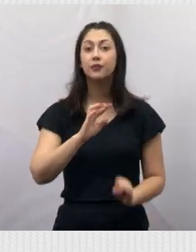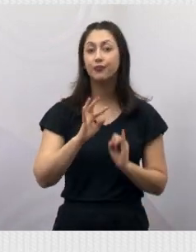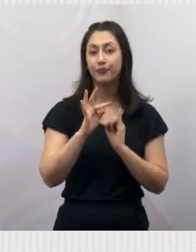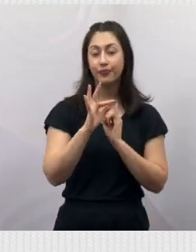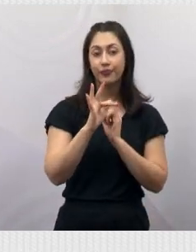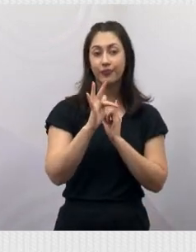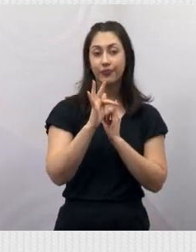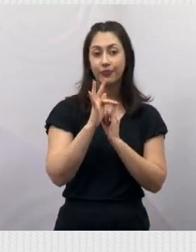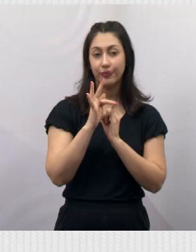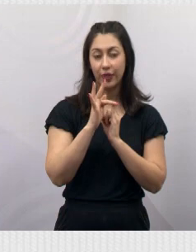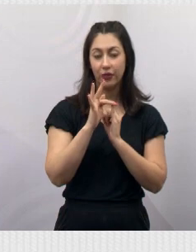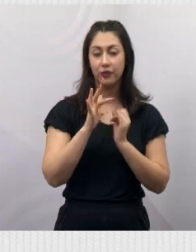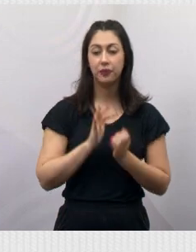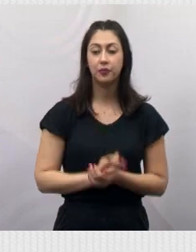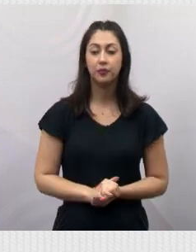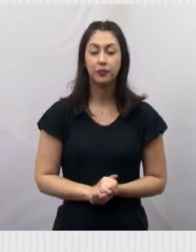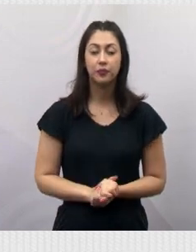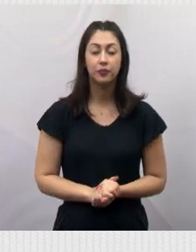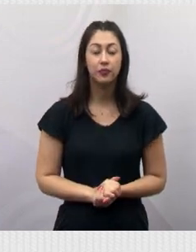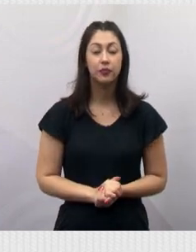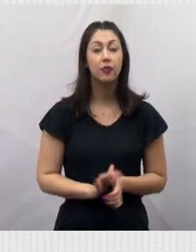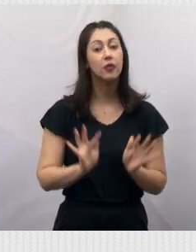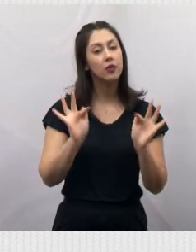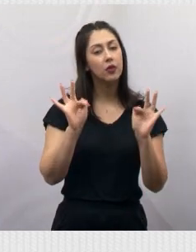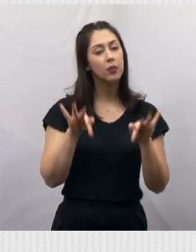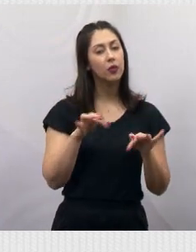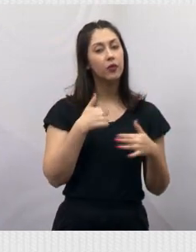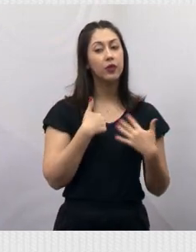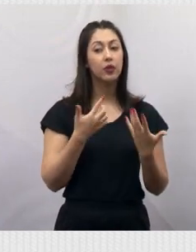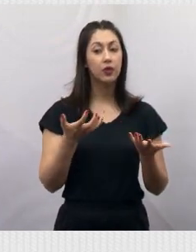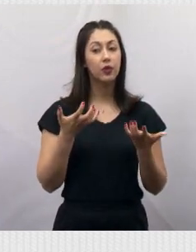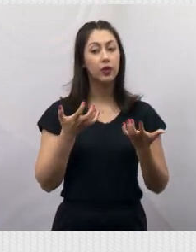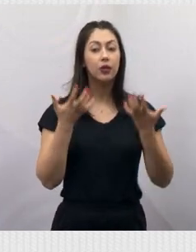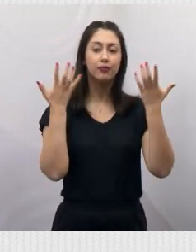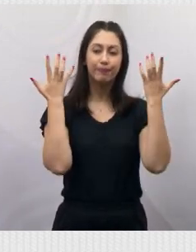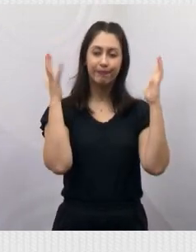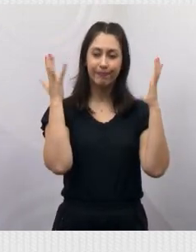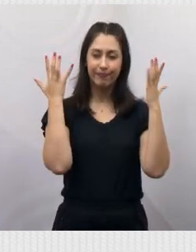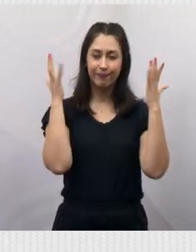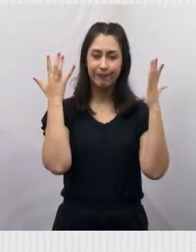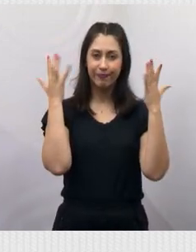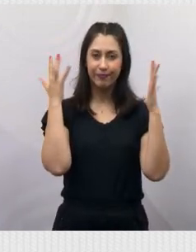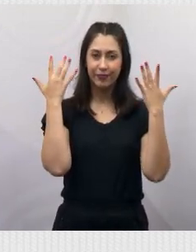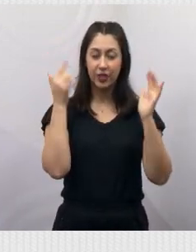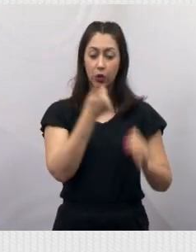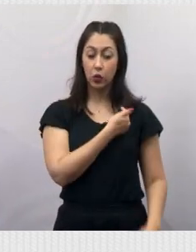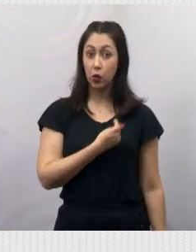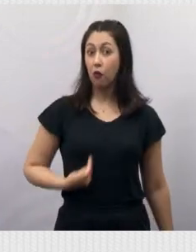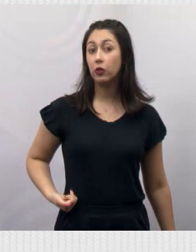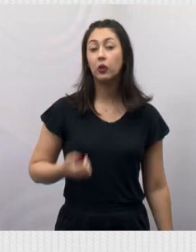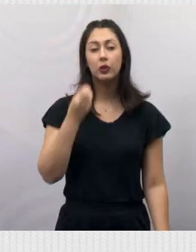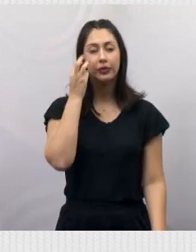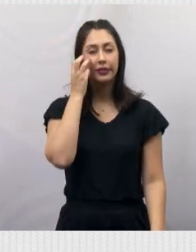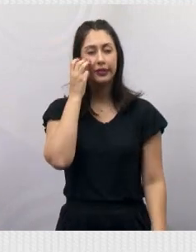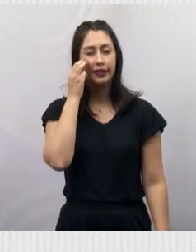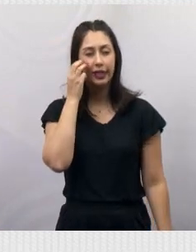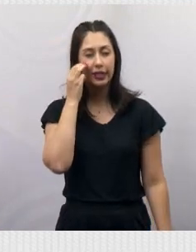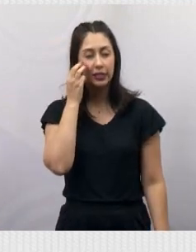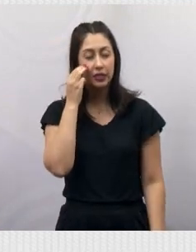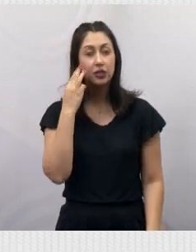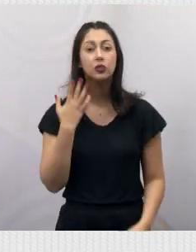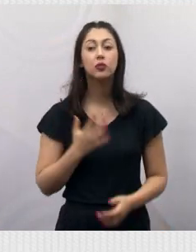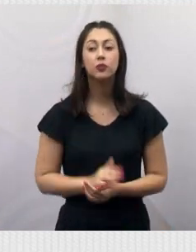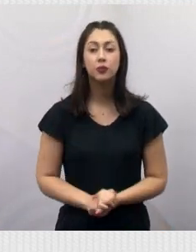Instituto Federal de São Paulo. Por fim, queria dar os parabéns ao governador Tarcísio de Freitas,